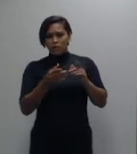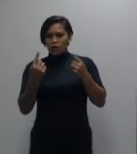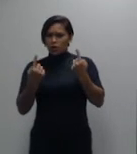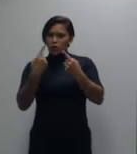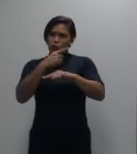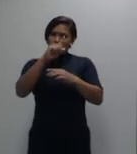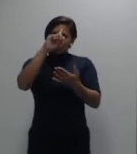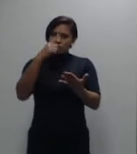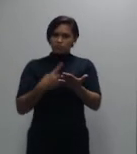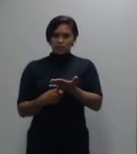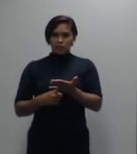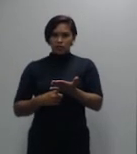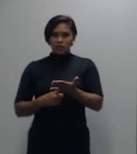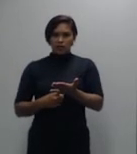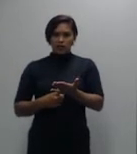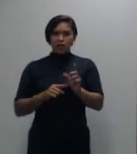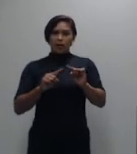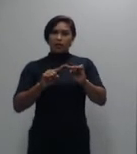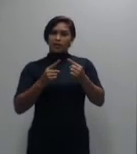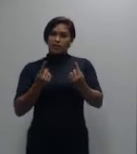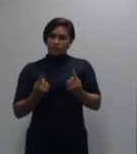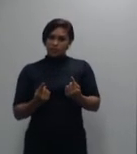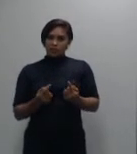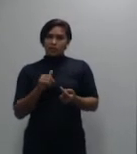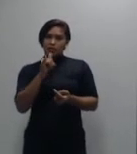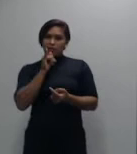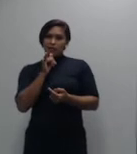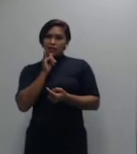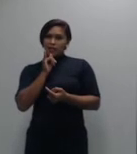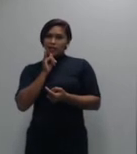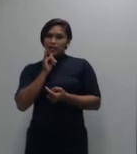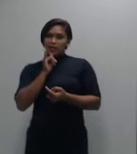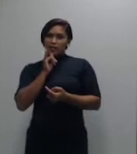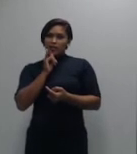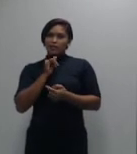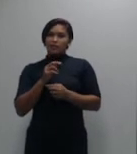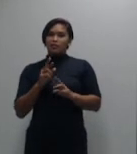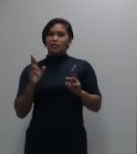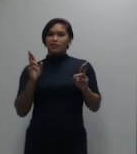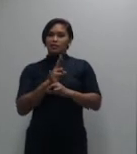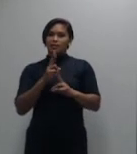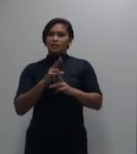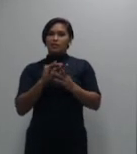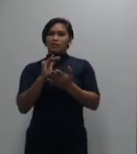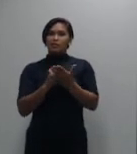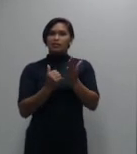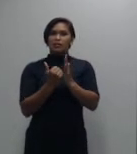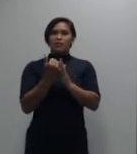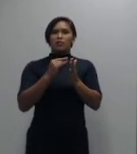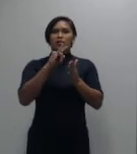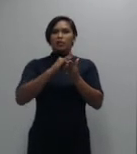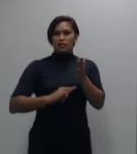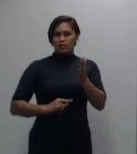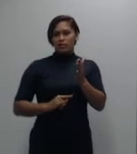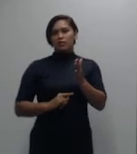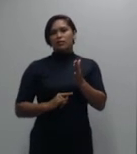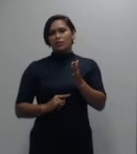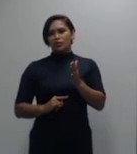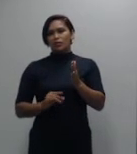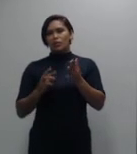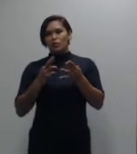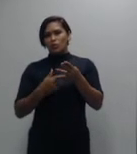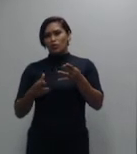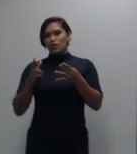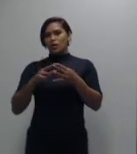judicial então por exemplo é em relação embargos de declaração opostos a sentença o recurso